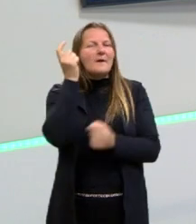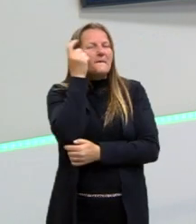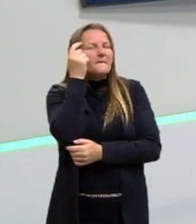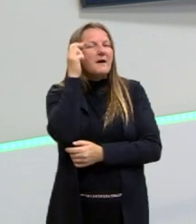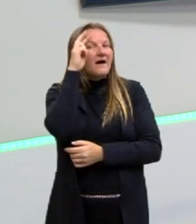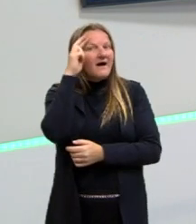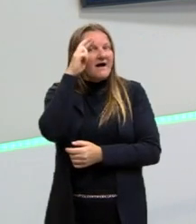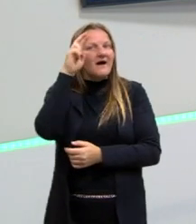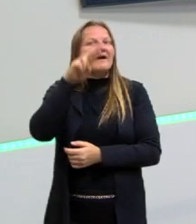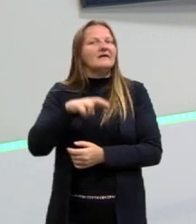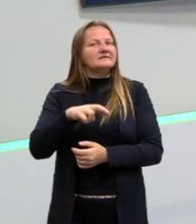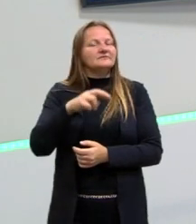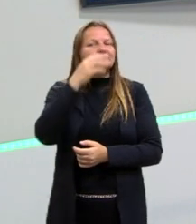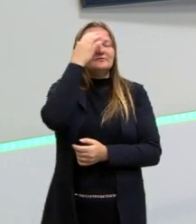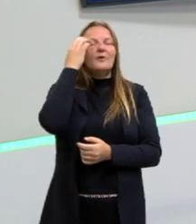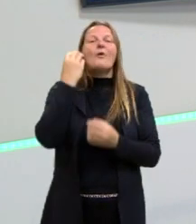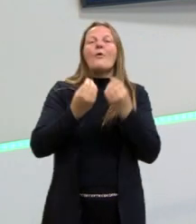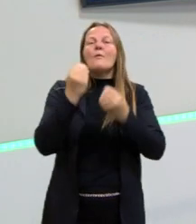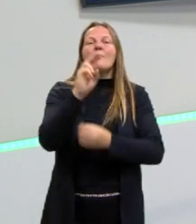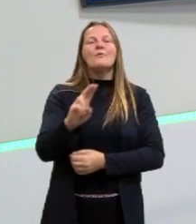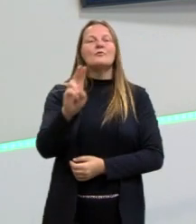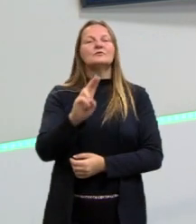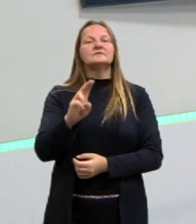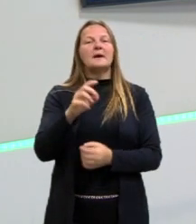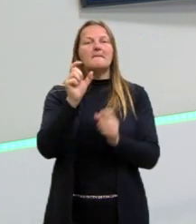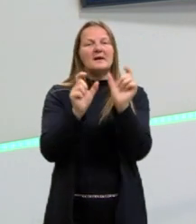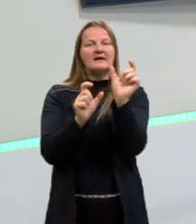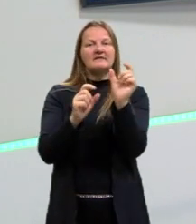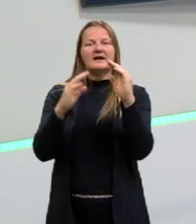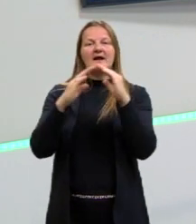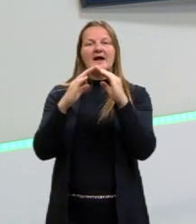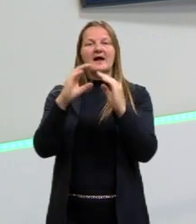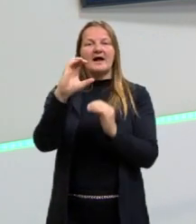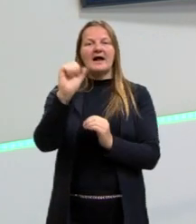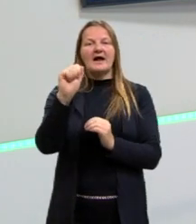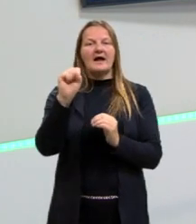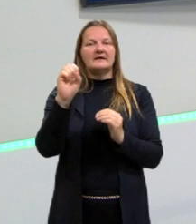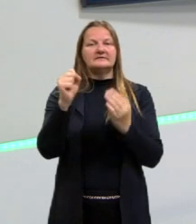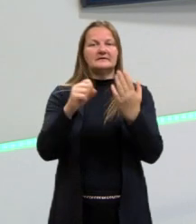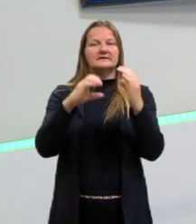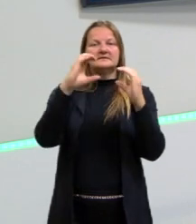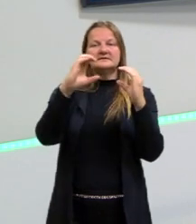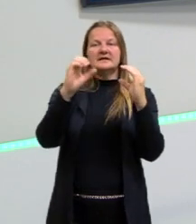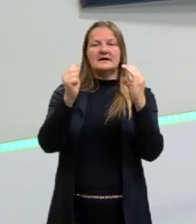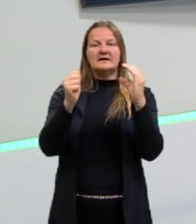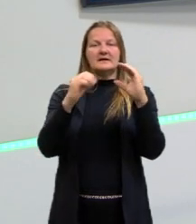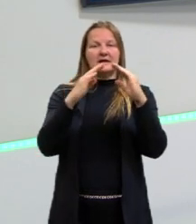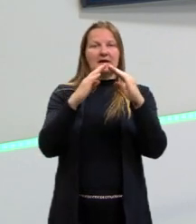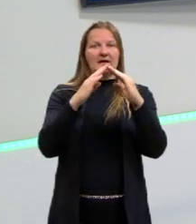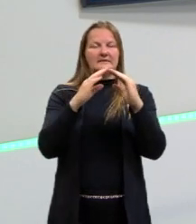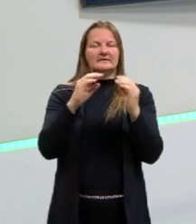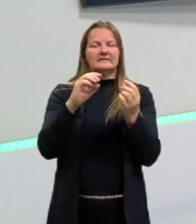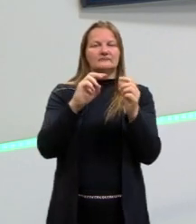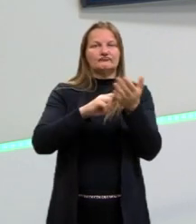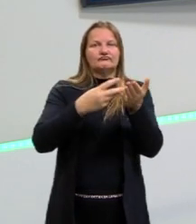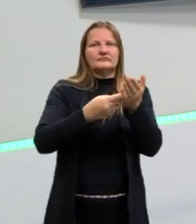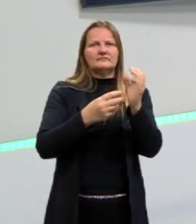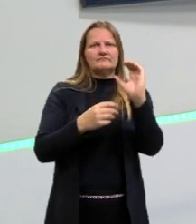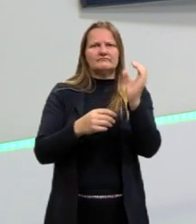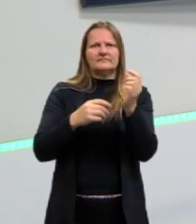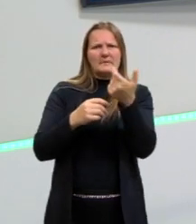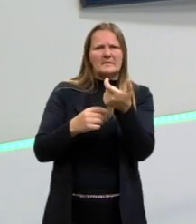raciocinar, por exemplo, que quando eu uso a palavra casa, as letras C-A-S-A vão